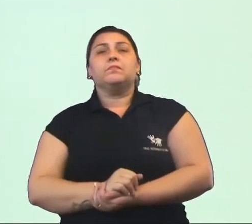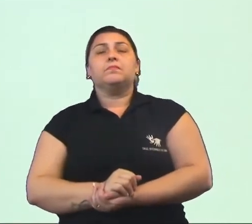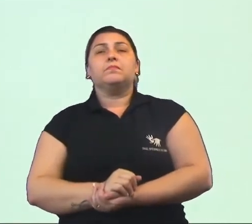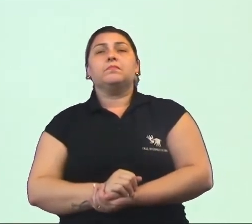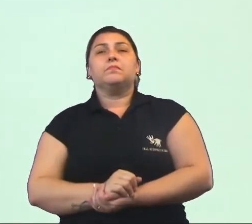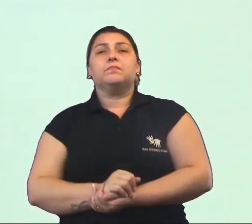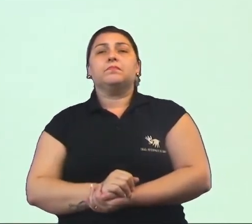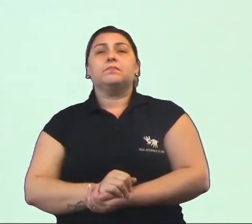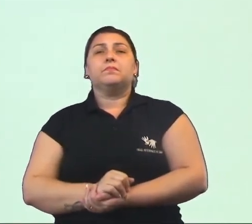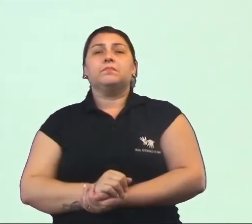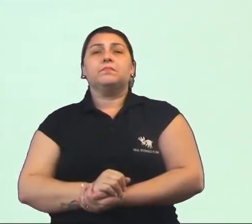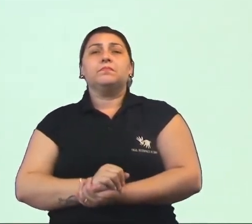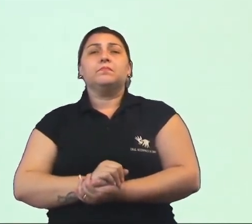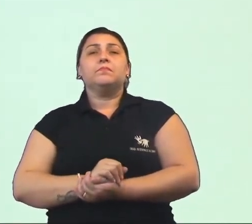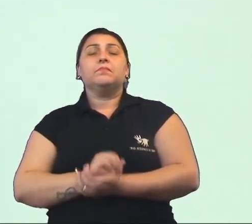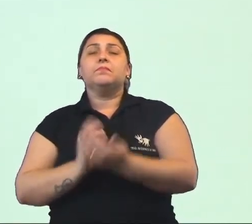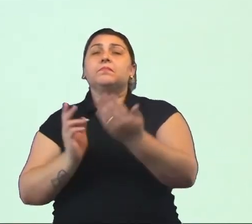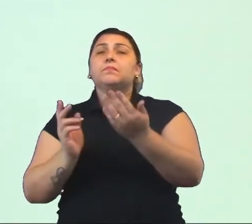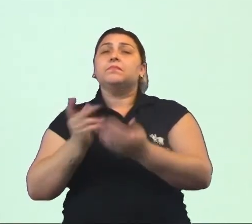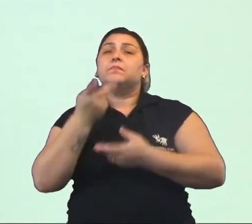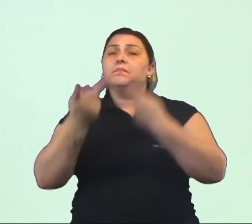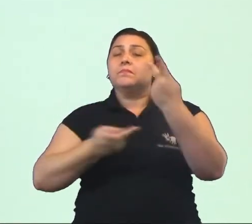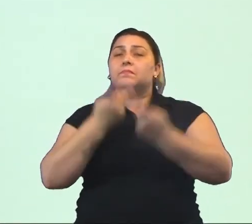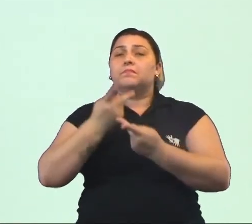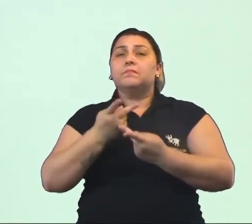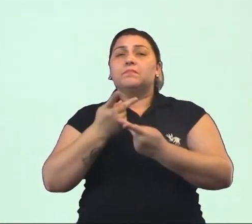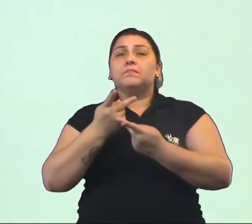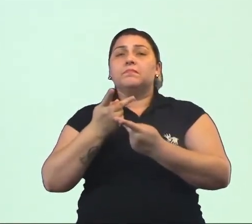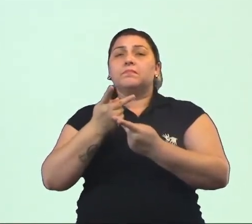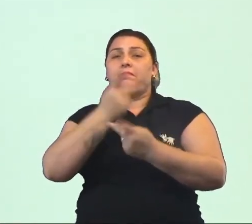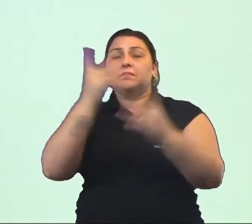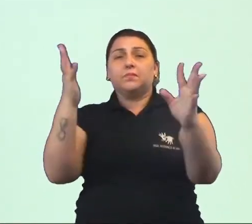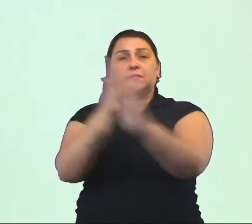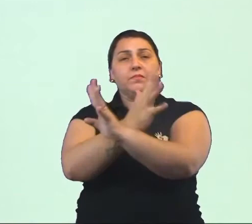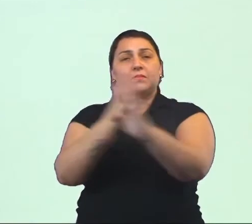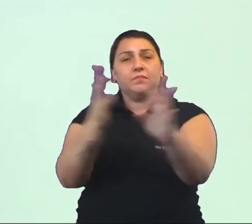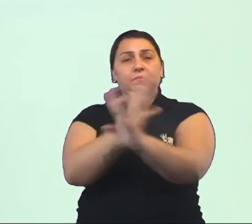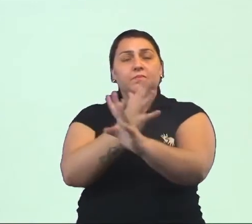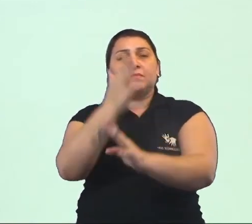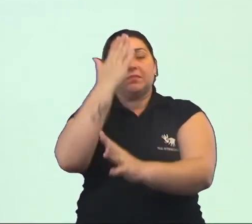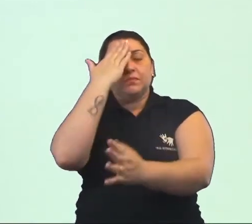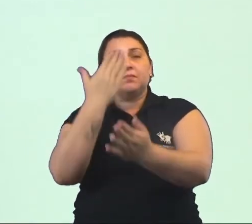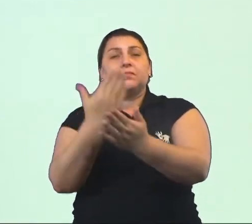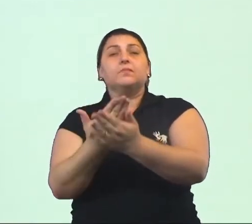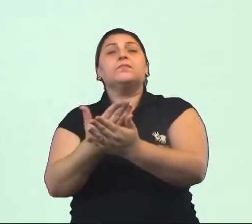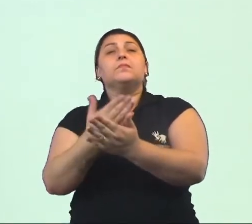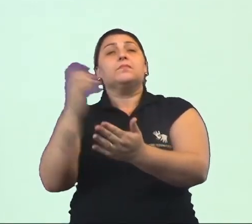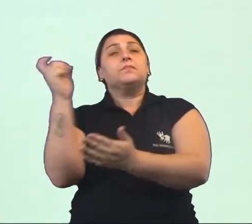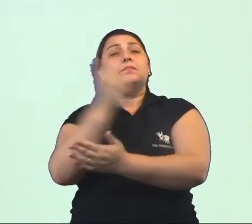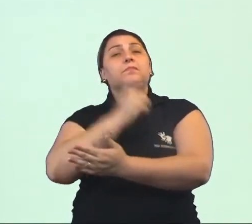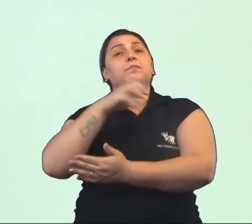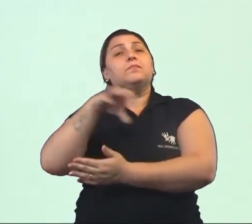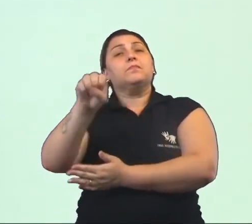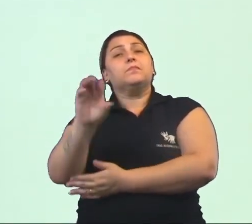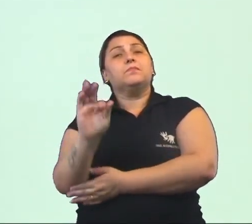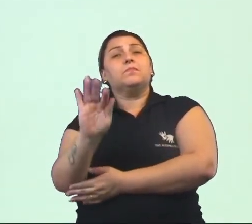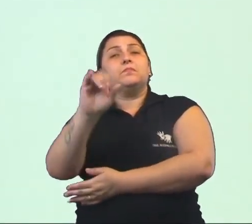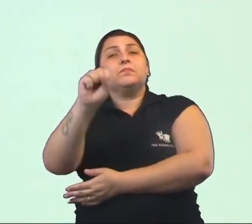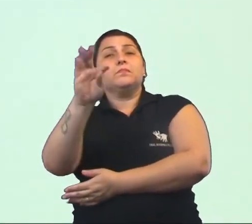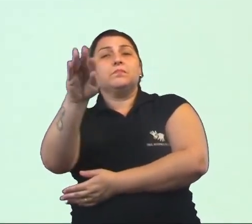retórica é a arte de falar em público. E Sócrates, eles acreditavam que o sofista era mentiroso, mas os